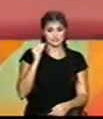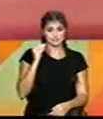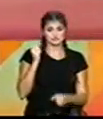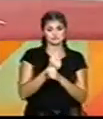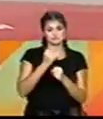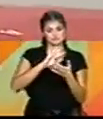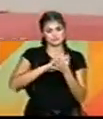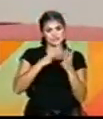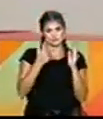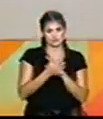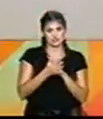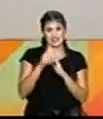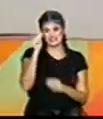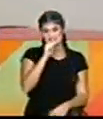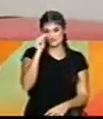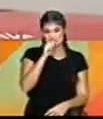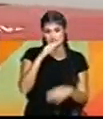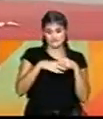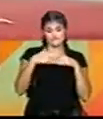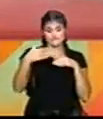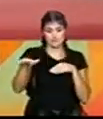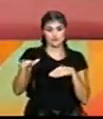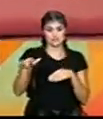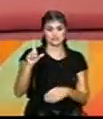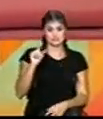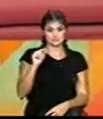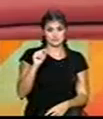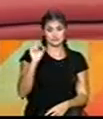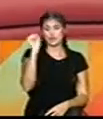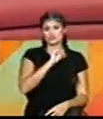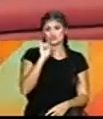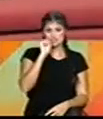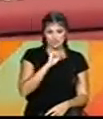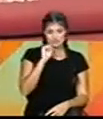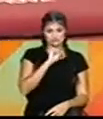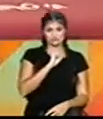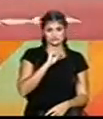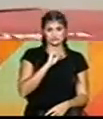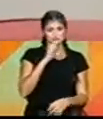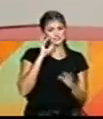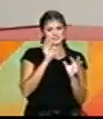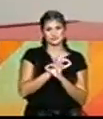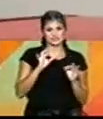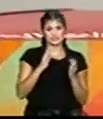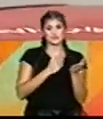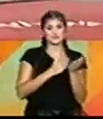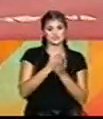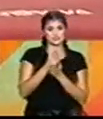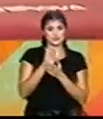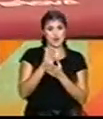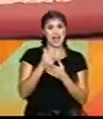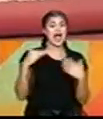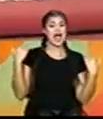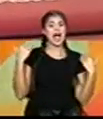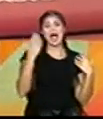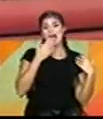manuais, fazemos atividades, vamos fora. Muito bem, vão a concertos. Dança. Sim, sim. Que maravilha. Dança. Então continua lá a sua aula de